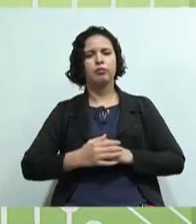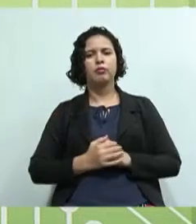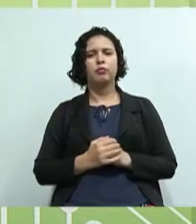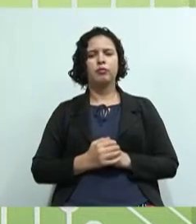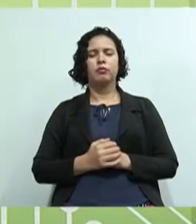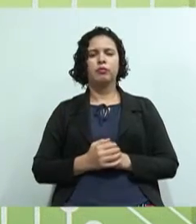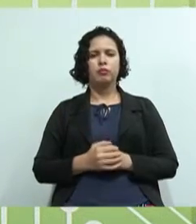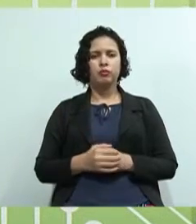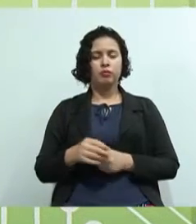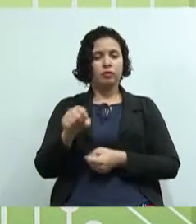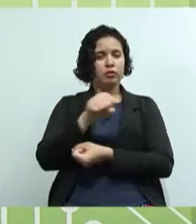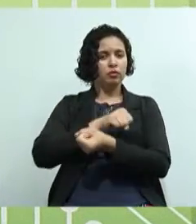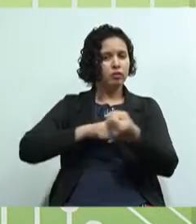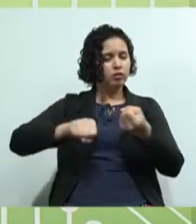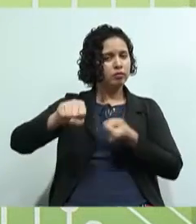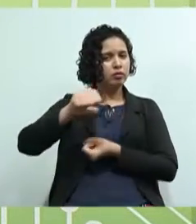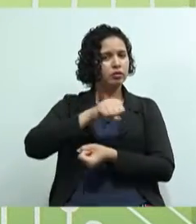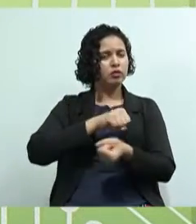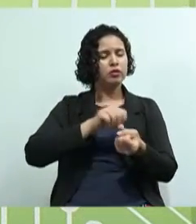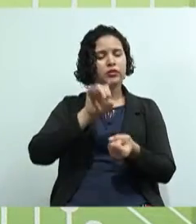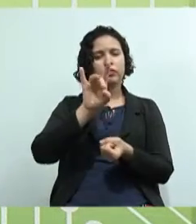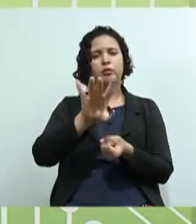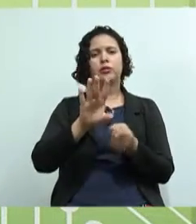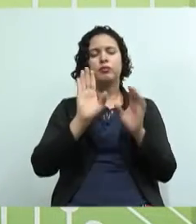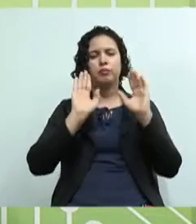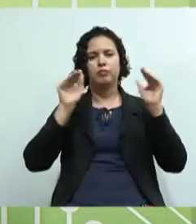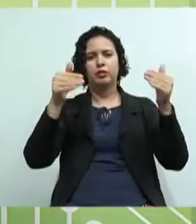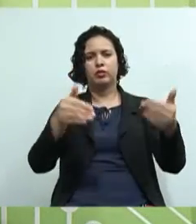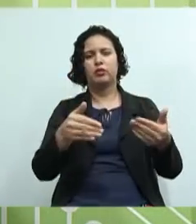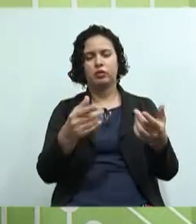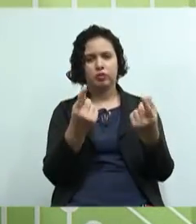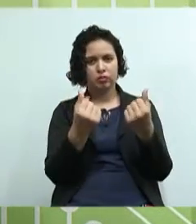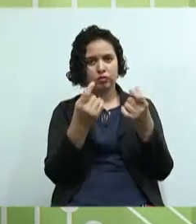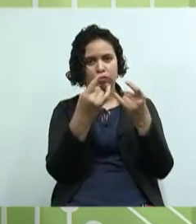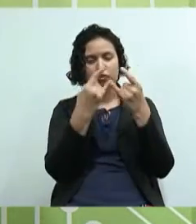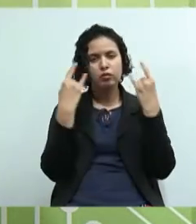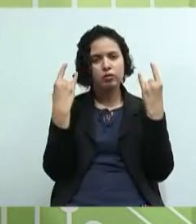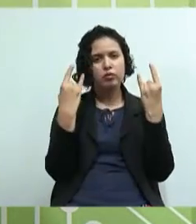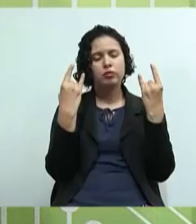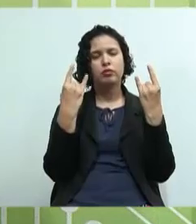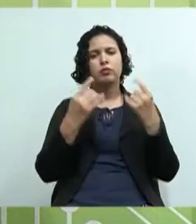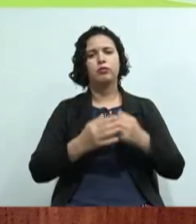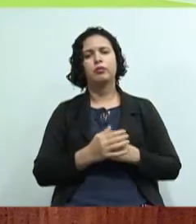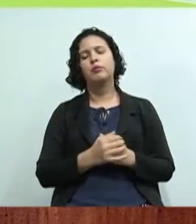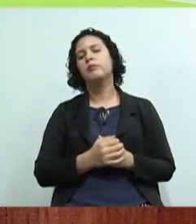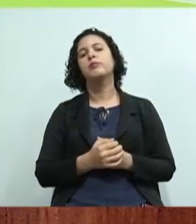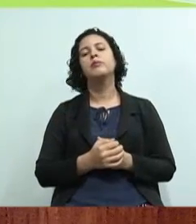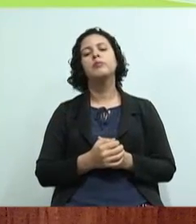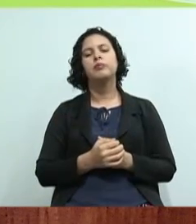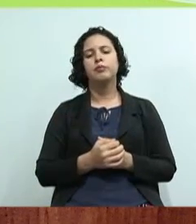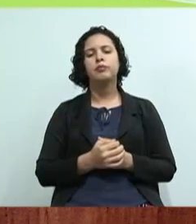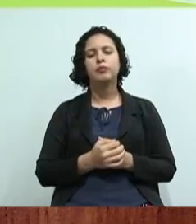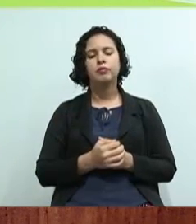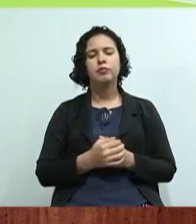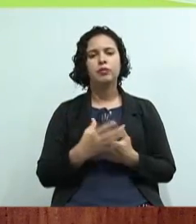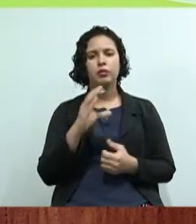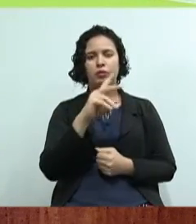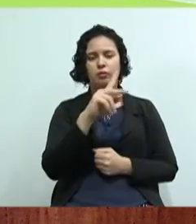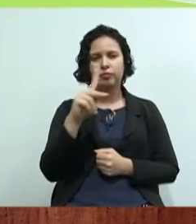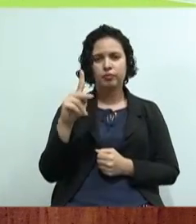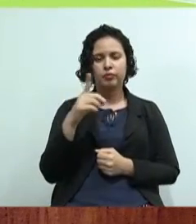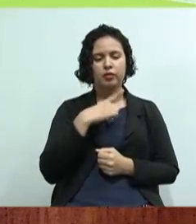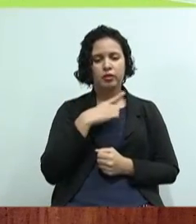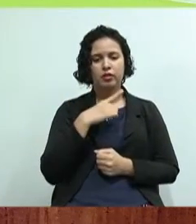A sustentabilidade da empresa, ela não pode ser somente voltada para os lucros, não é isso, professor? Exato. E eu diria, professor, que a cooperativa, ela tem